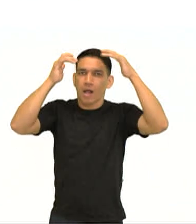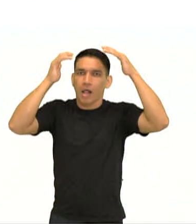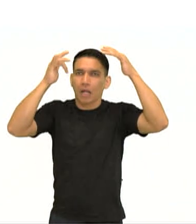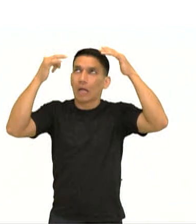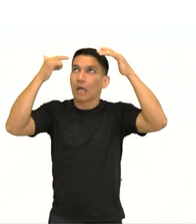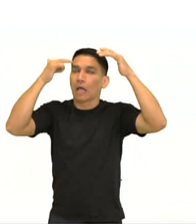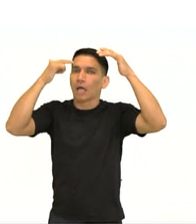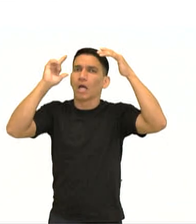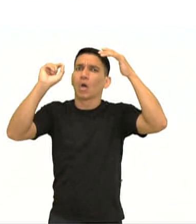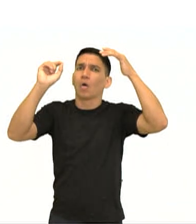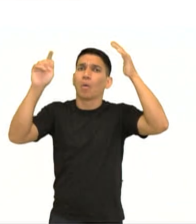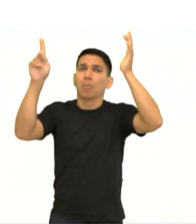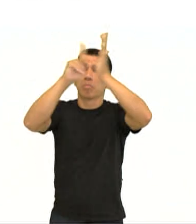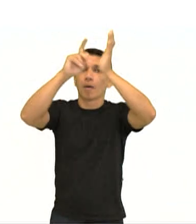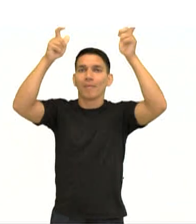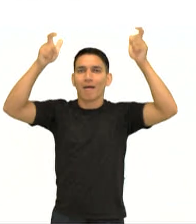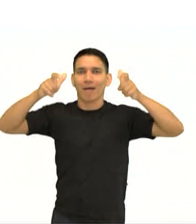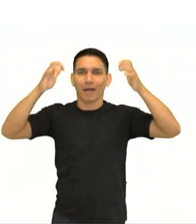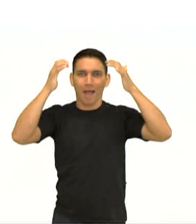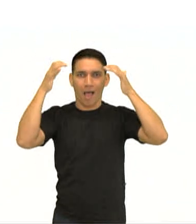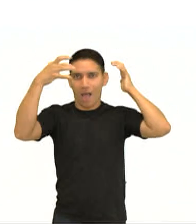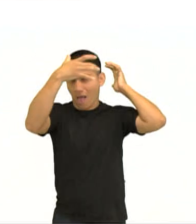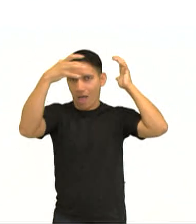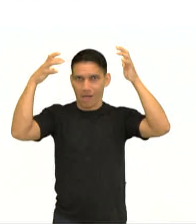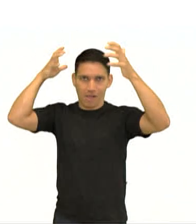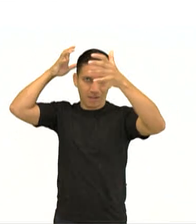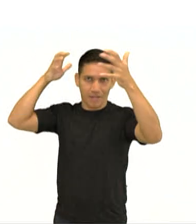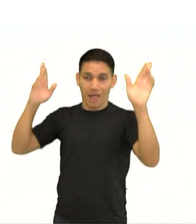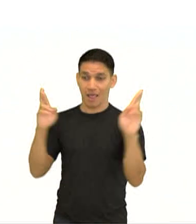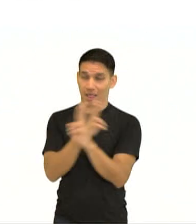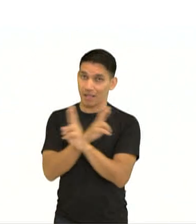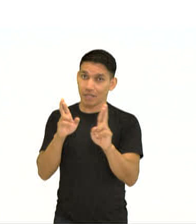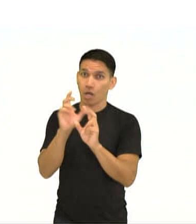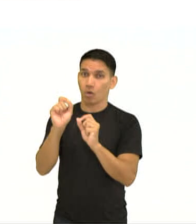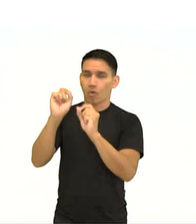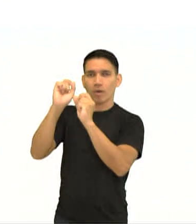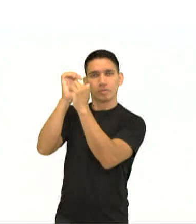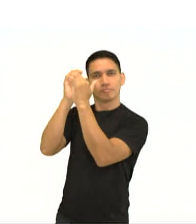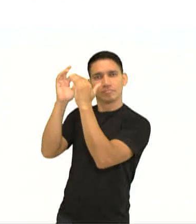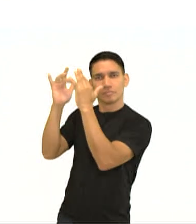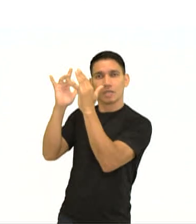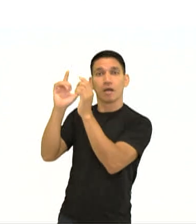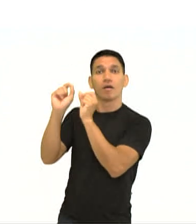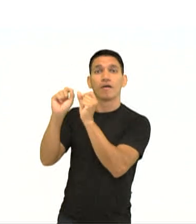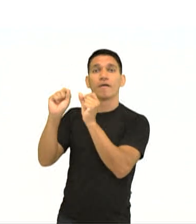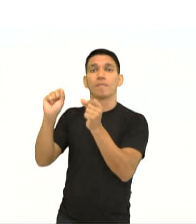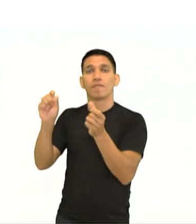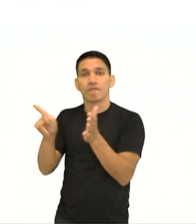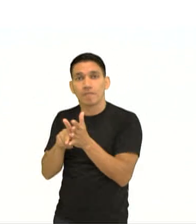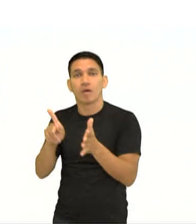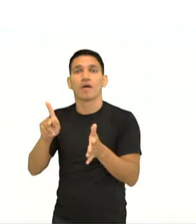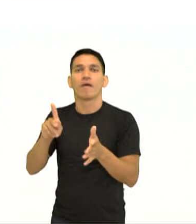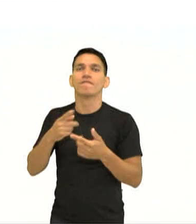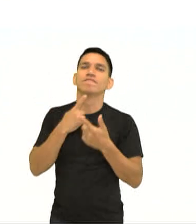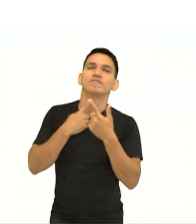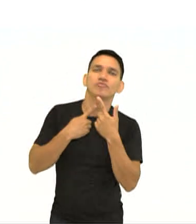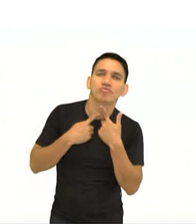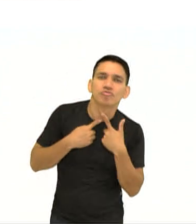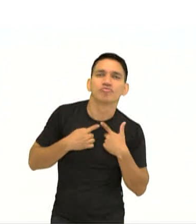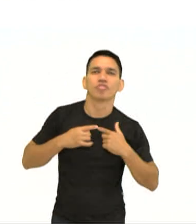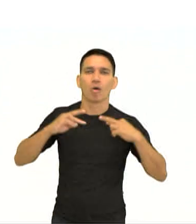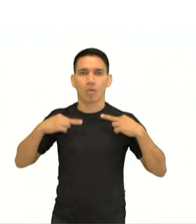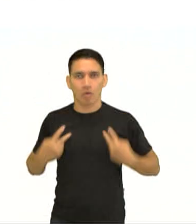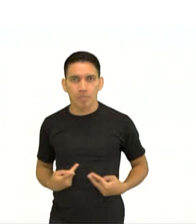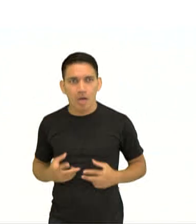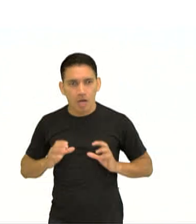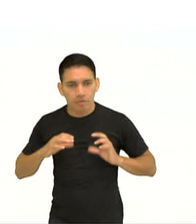Ela está localizada e relacionada às paixões humanas, tá? Os impulsos, a